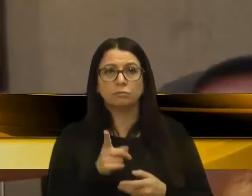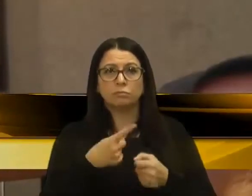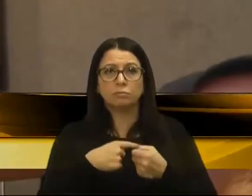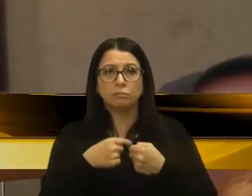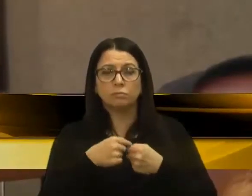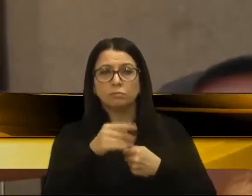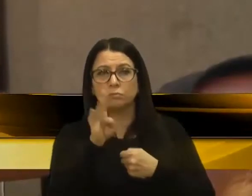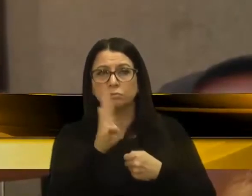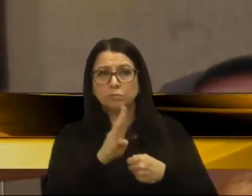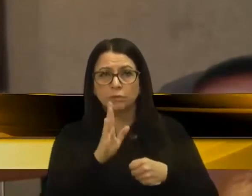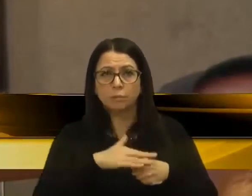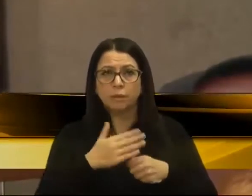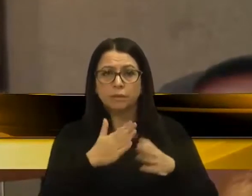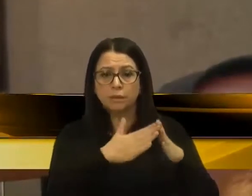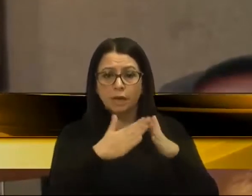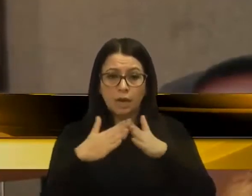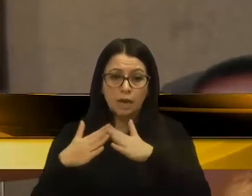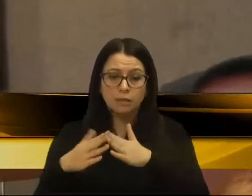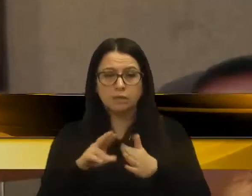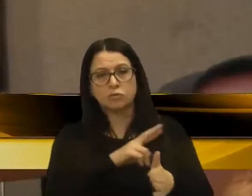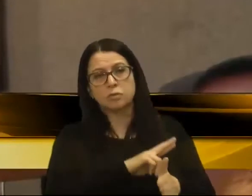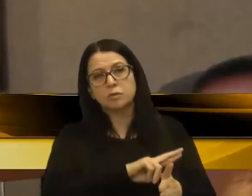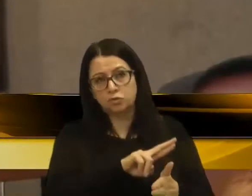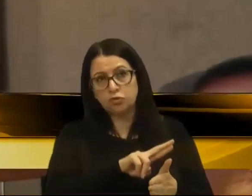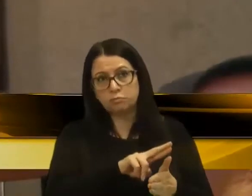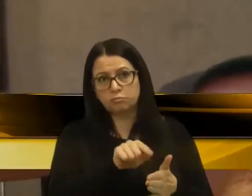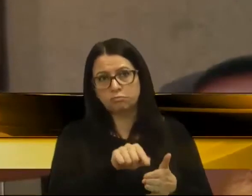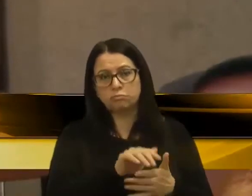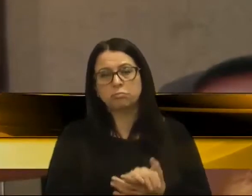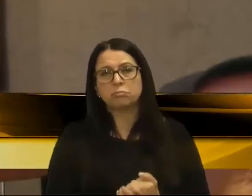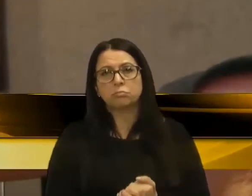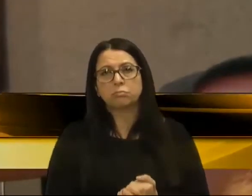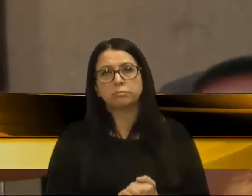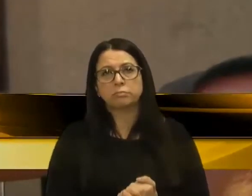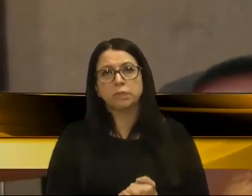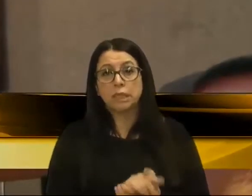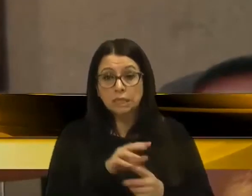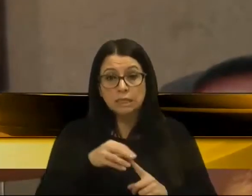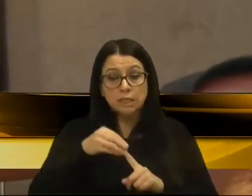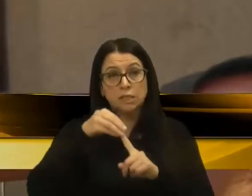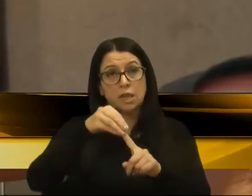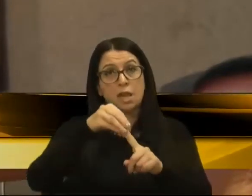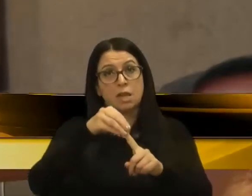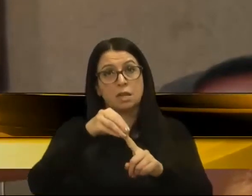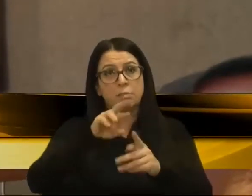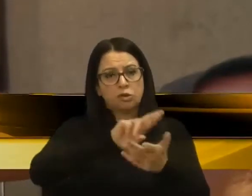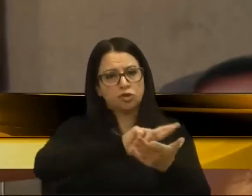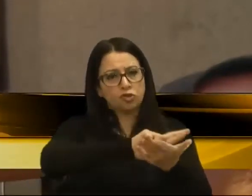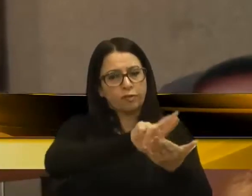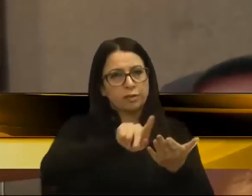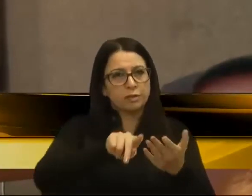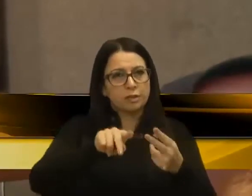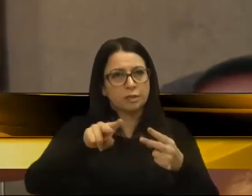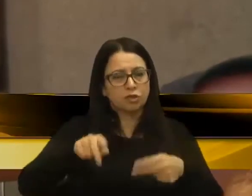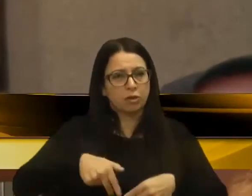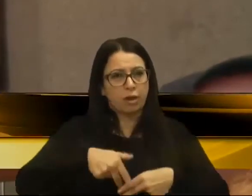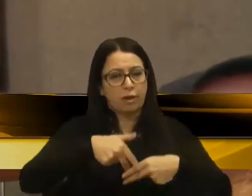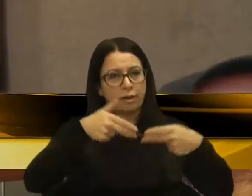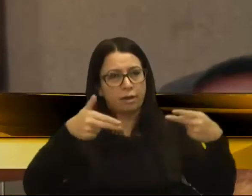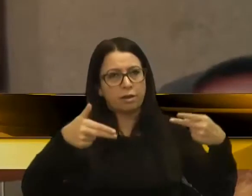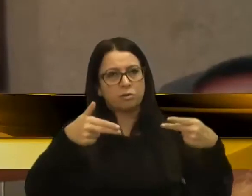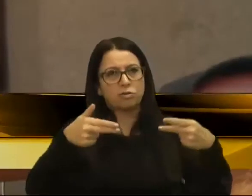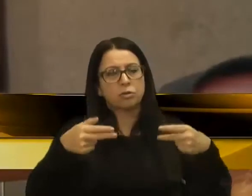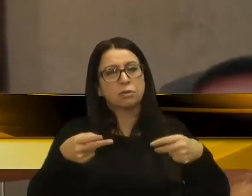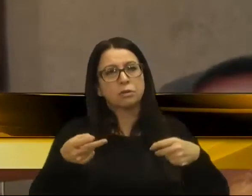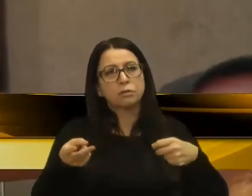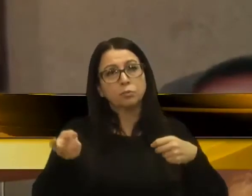do Brasil que mais tem casas de religião, e aí se destaca pela diversidade étnica, cultural e